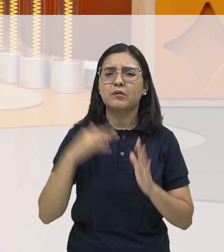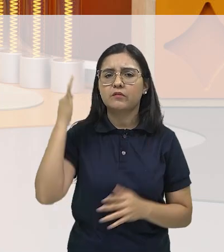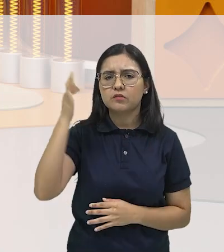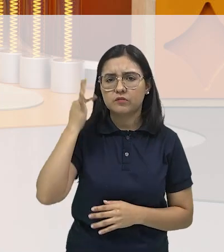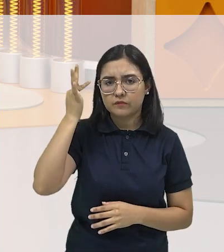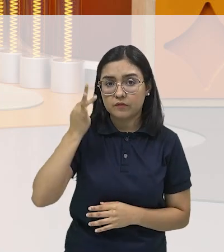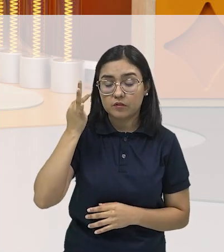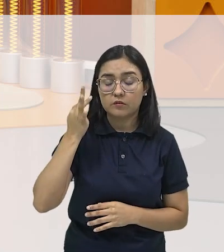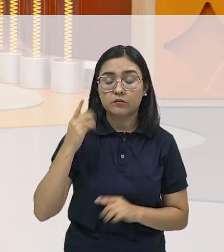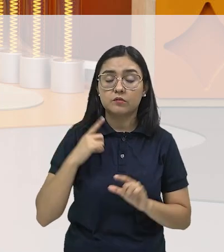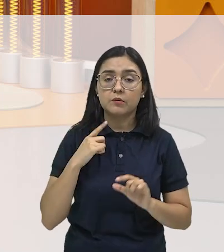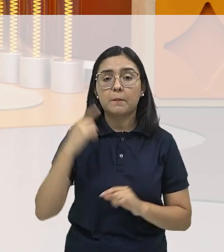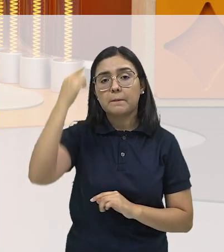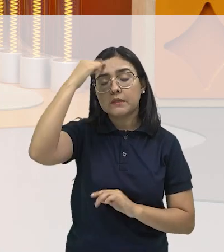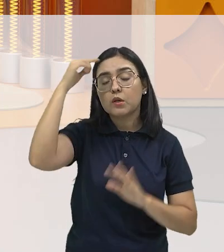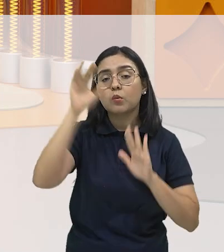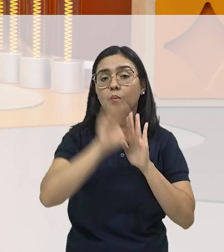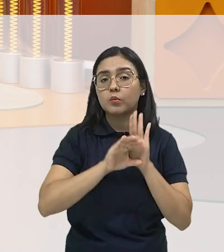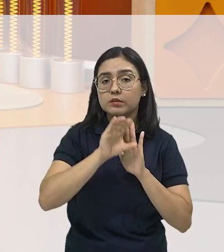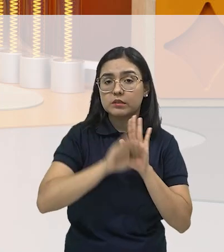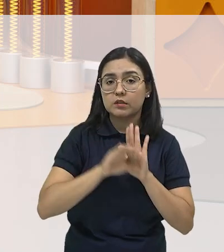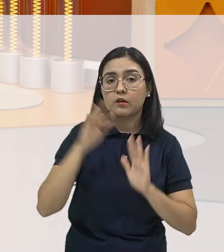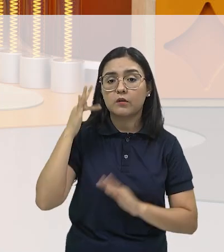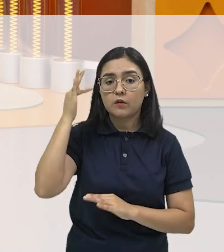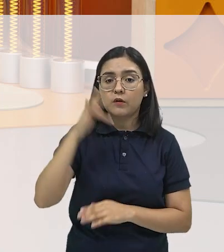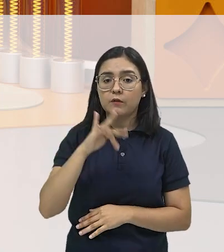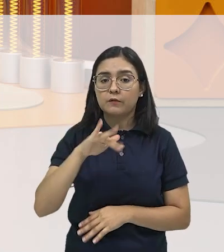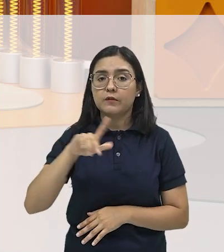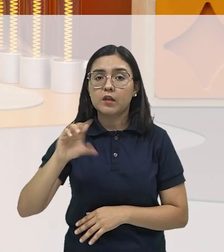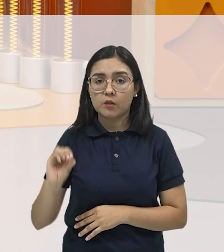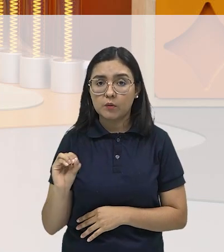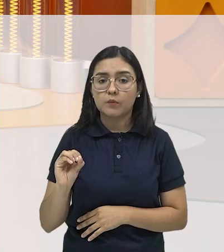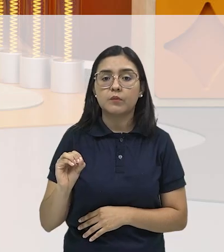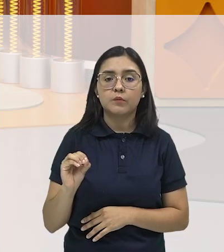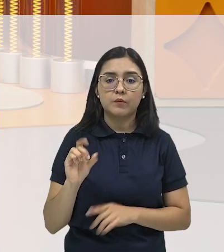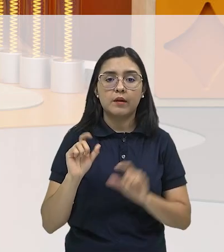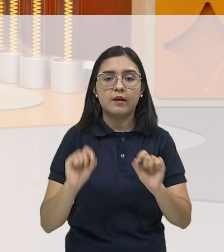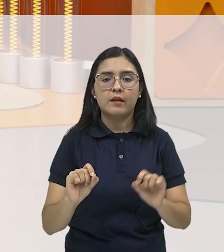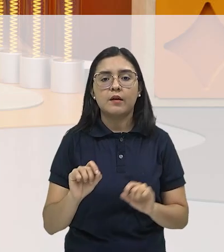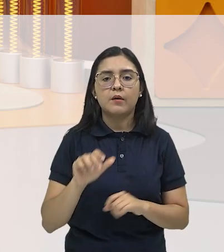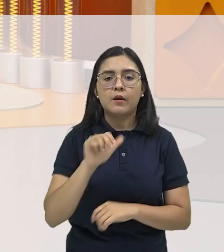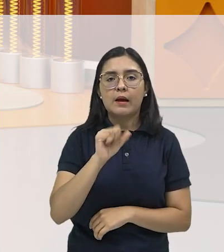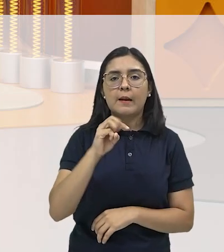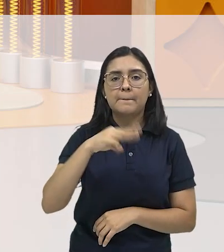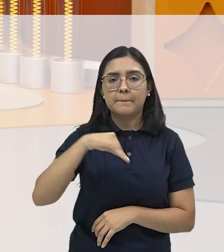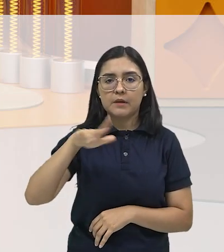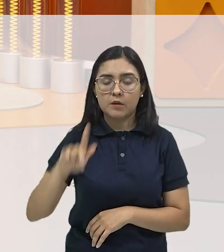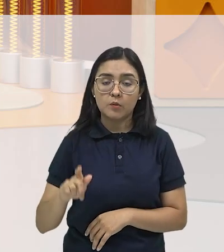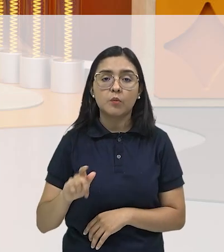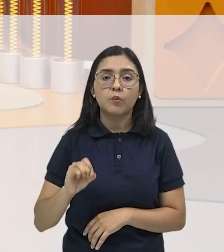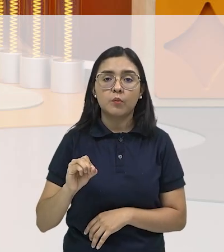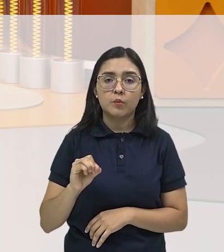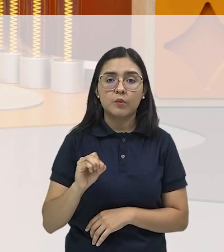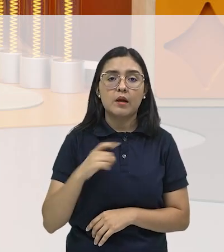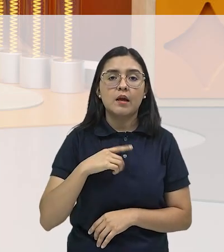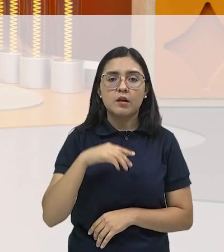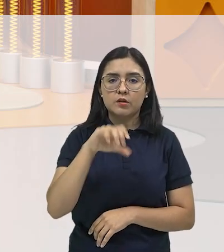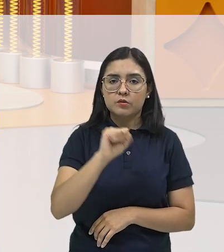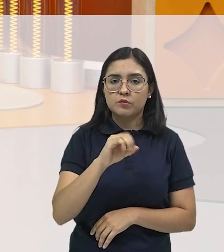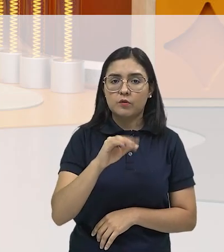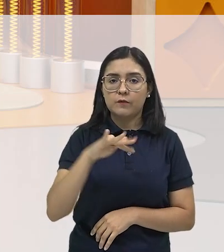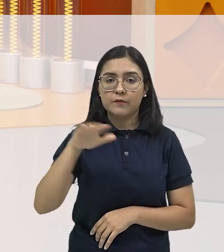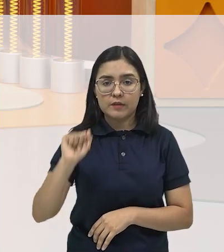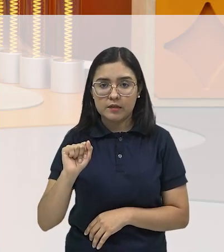gente para pensar no conceito de filosofia, o filo, né, é o amigo. Sofia é o que é a sabedoria.